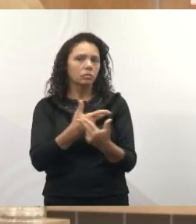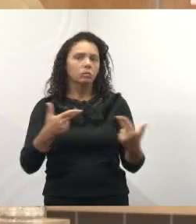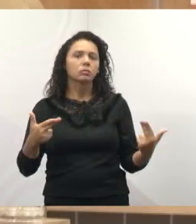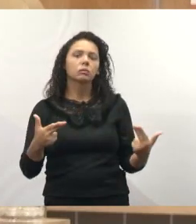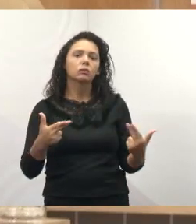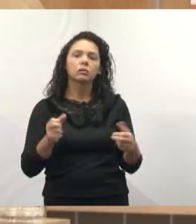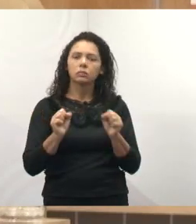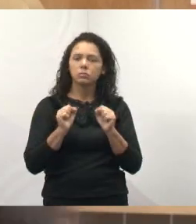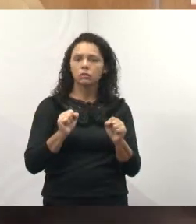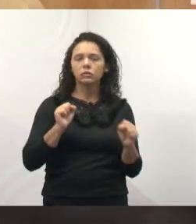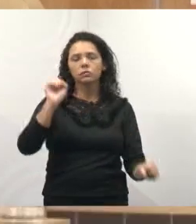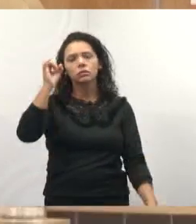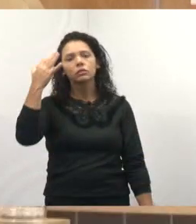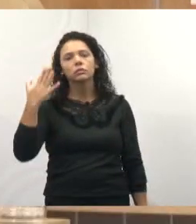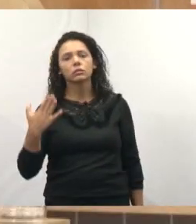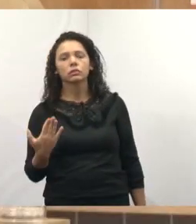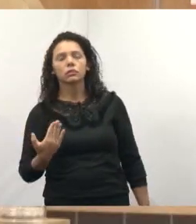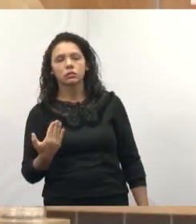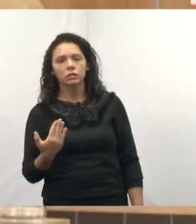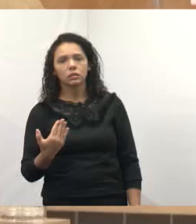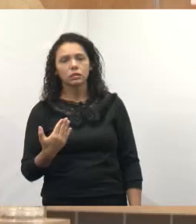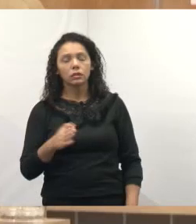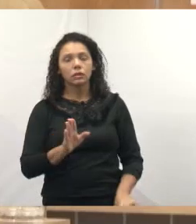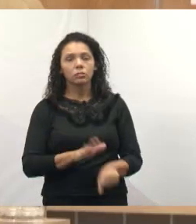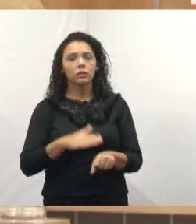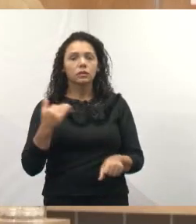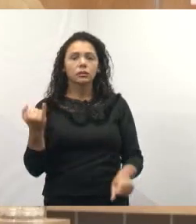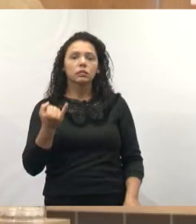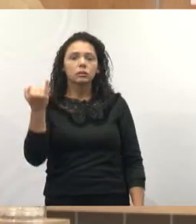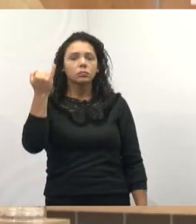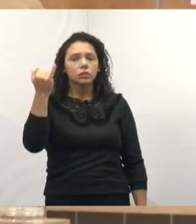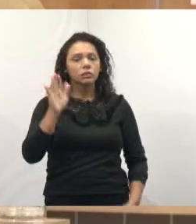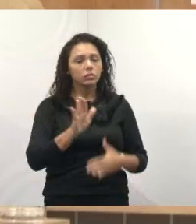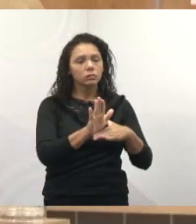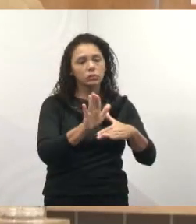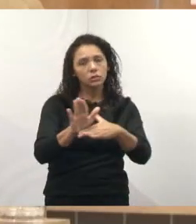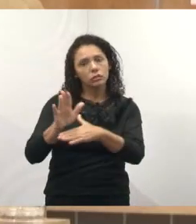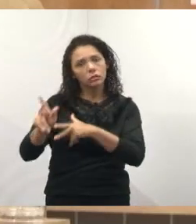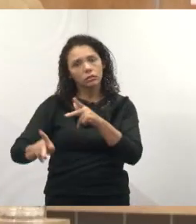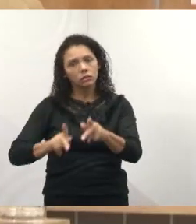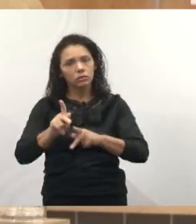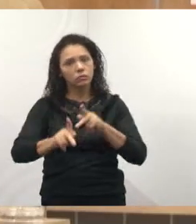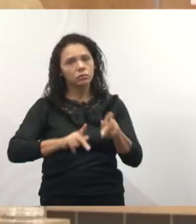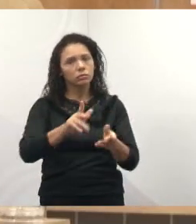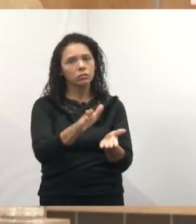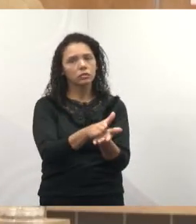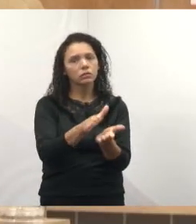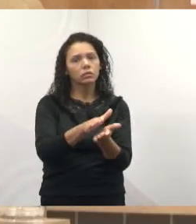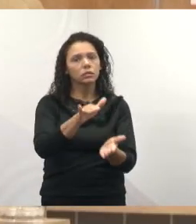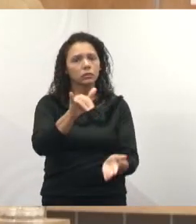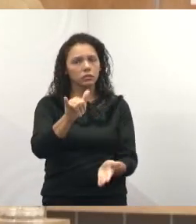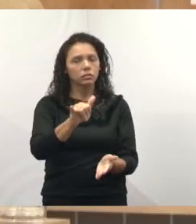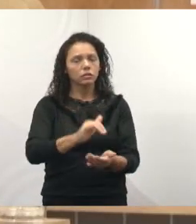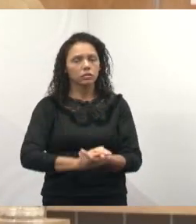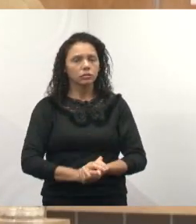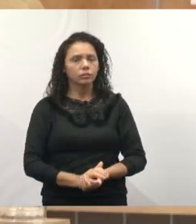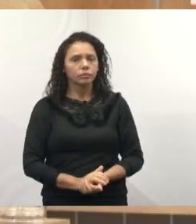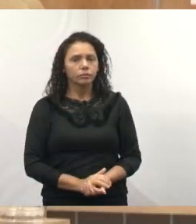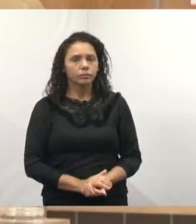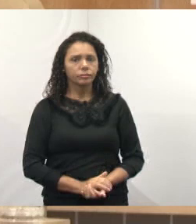de viabilizar, o que era mais interessante para a população de Jacareí.